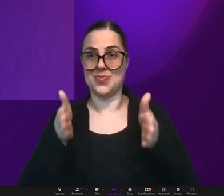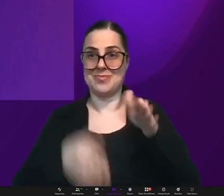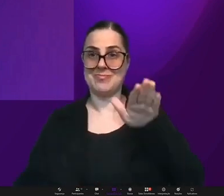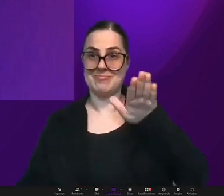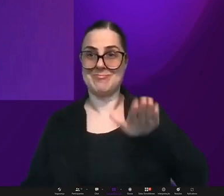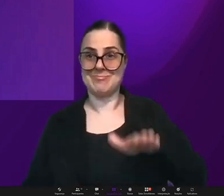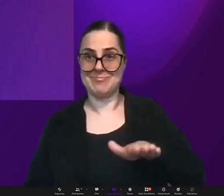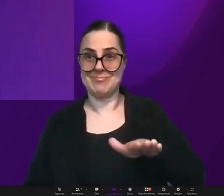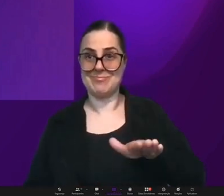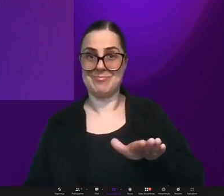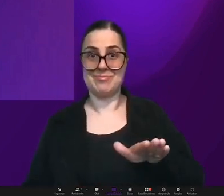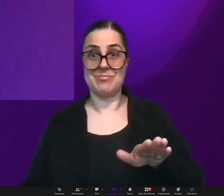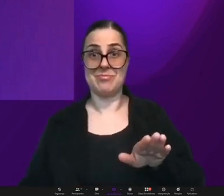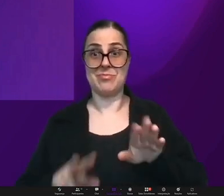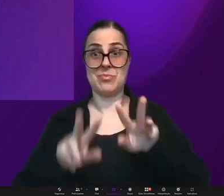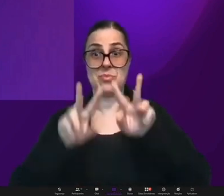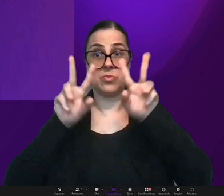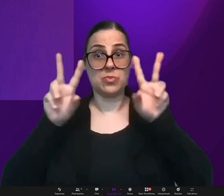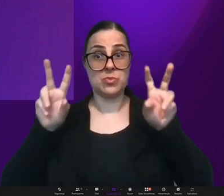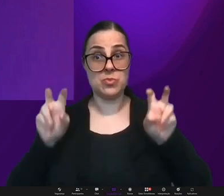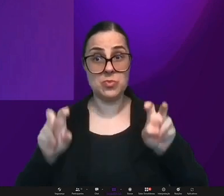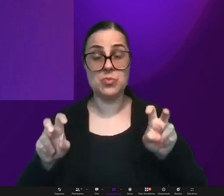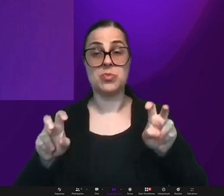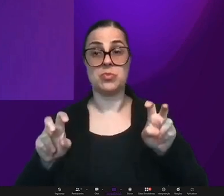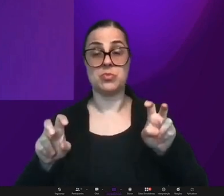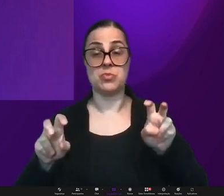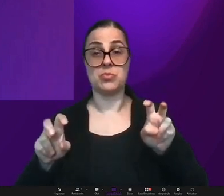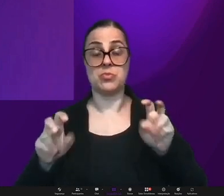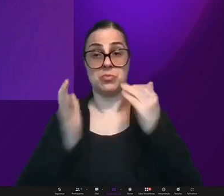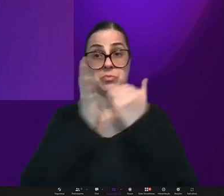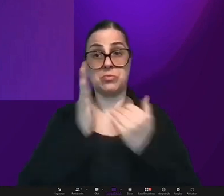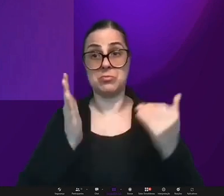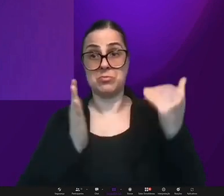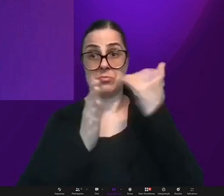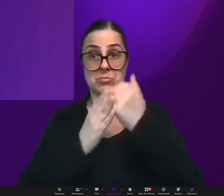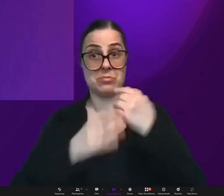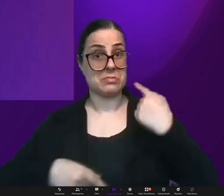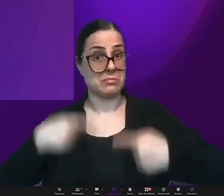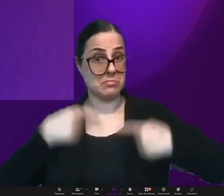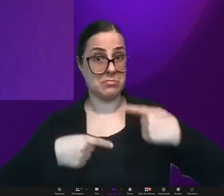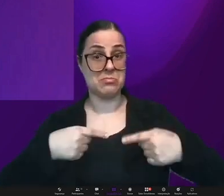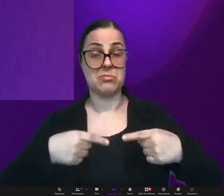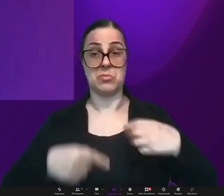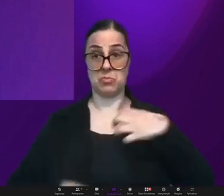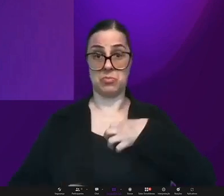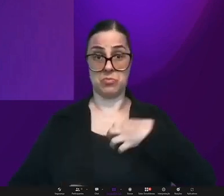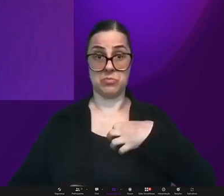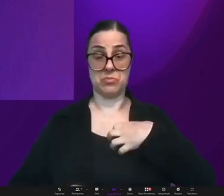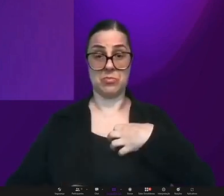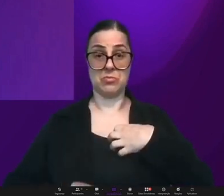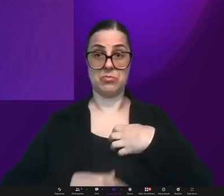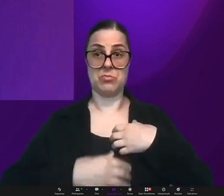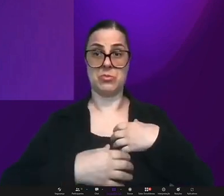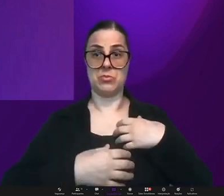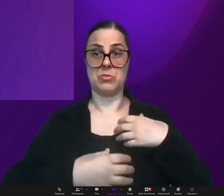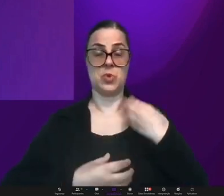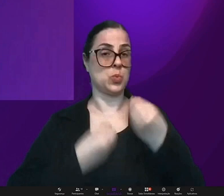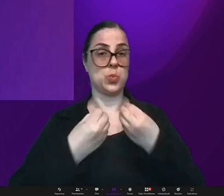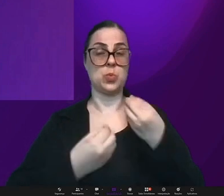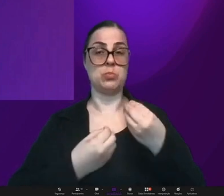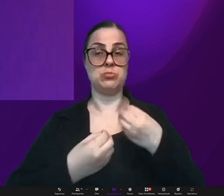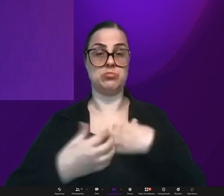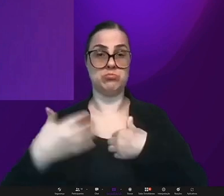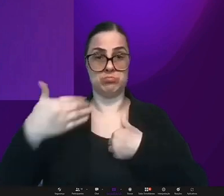é a sobrecarga volêmica, nós vamos falar sobre modalidades dialíticas e focar na